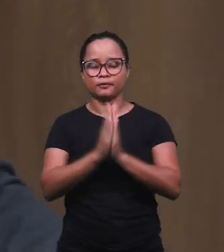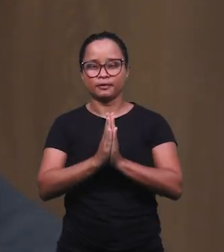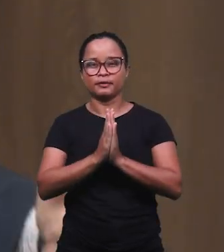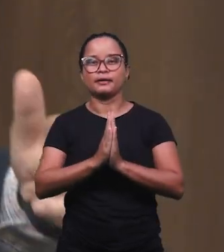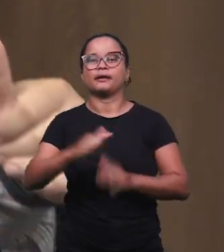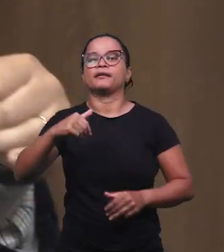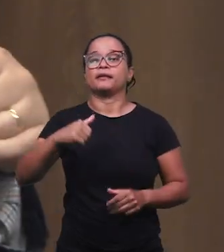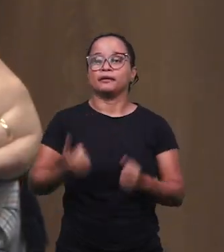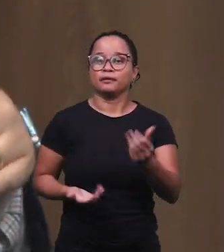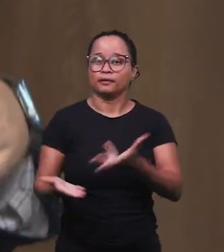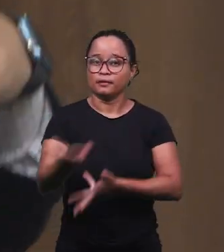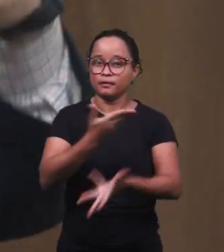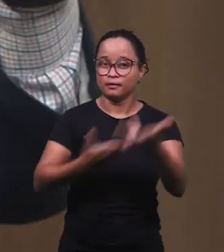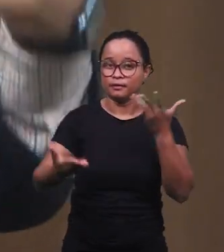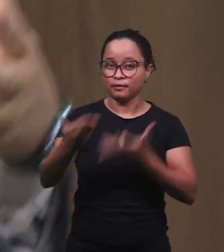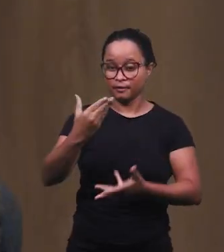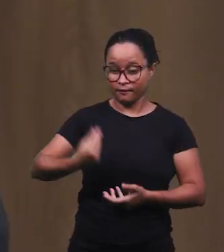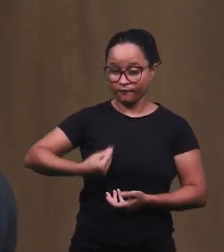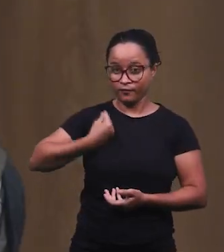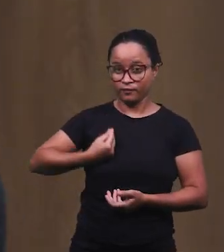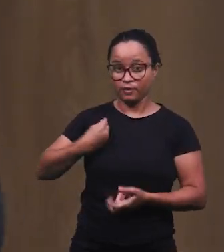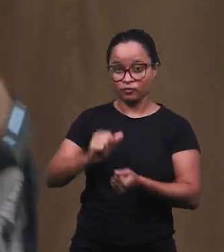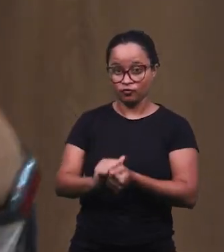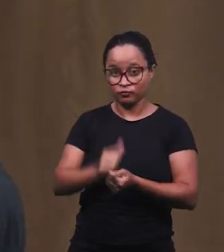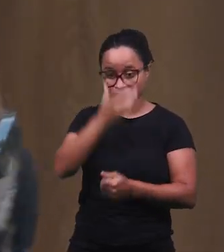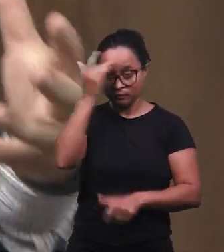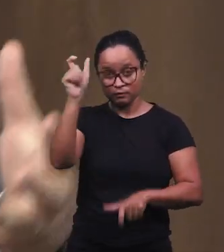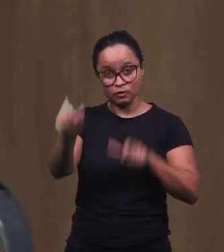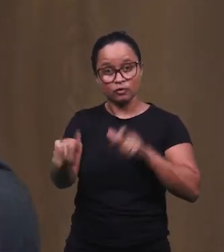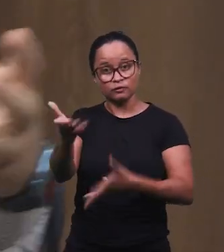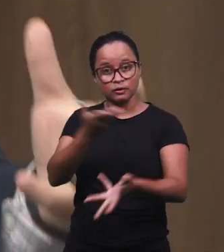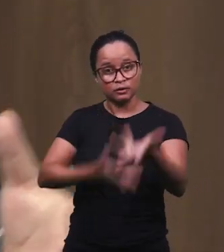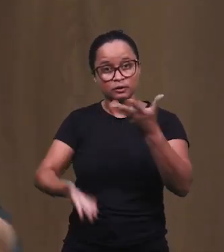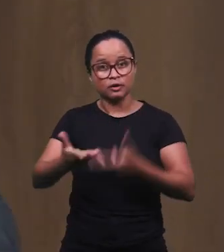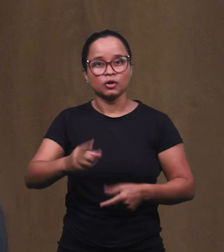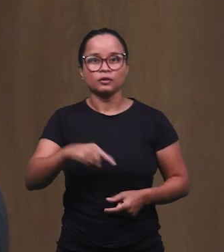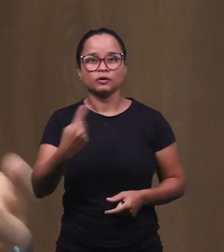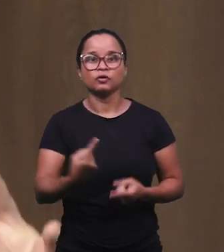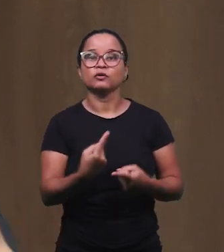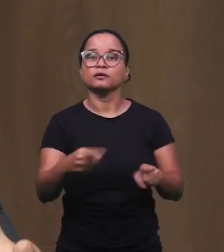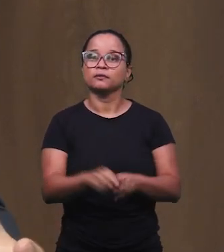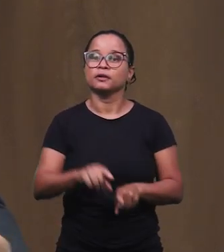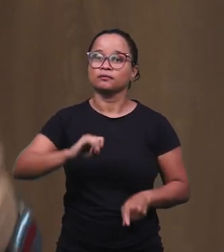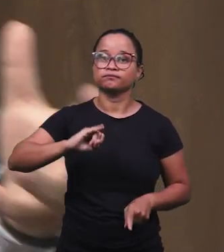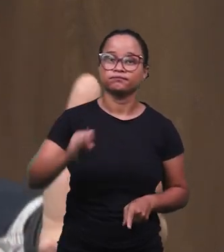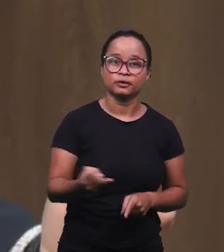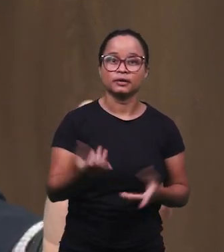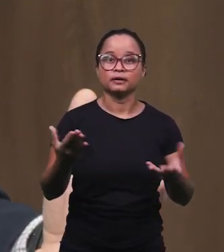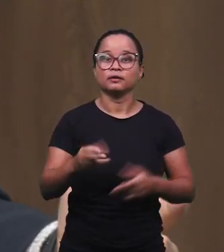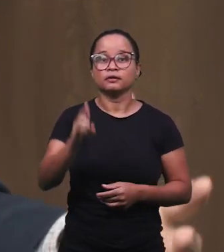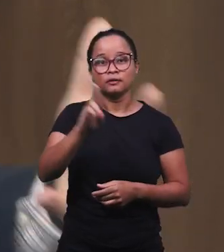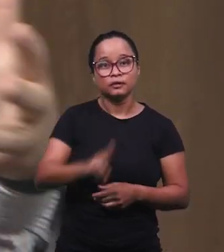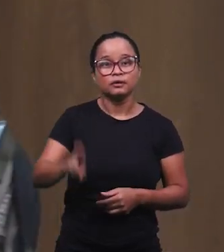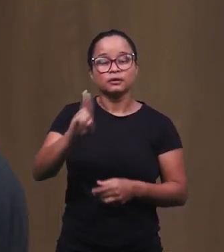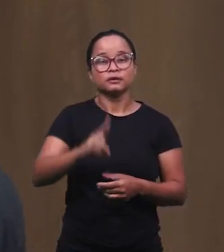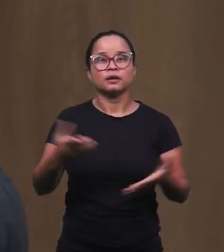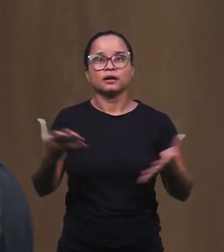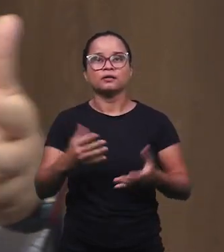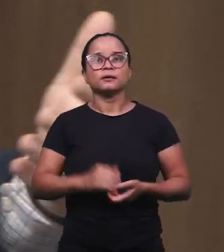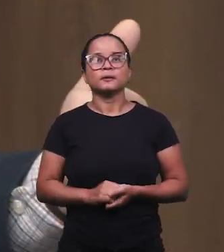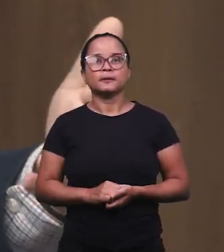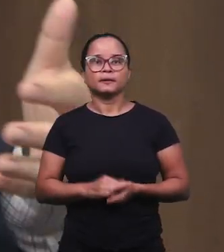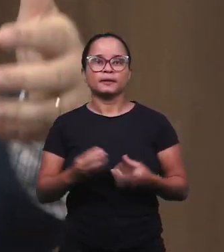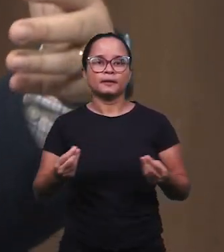uns pelos outros, conviver mais uns com os outros, porque a gente está ali também aproveitando as ferramentas que a gente tem para